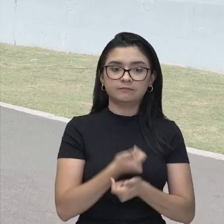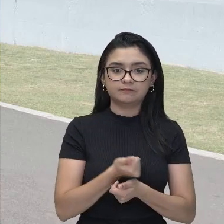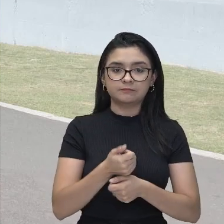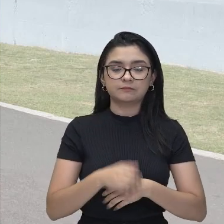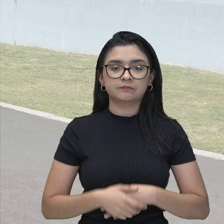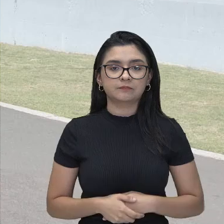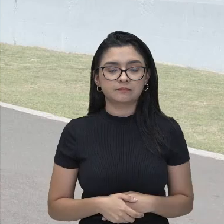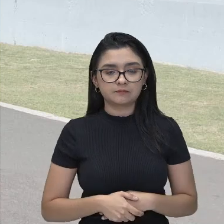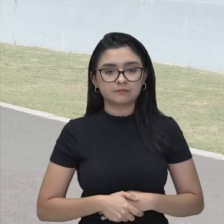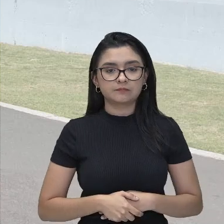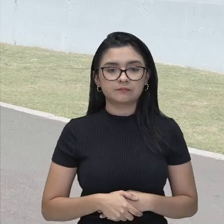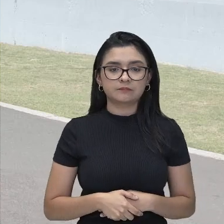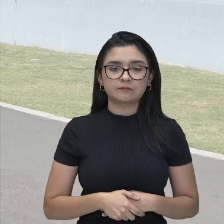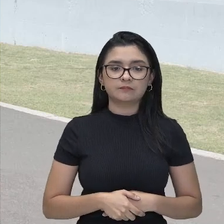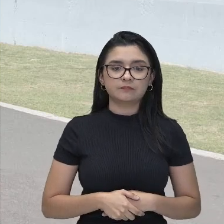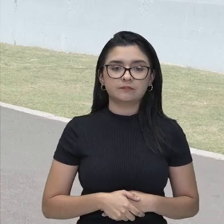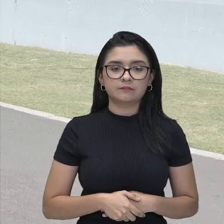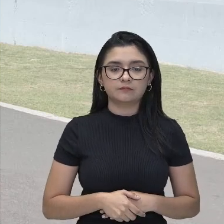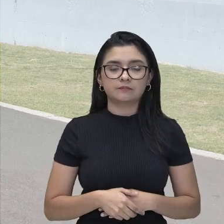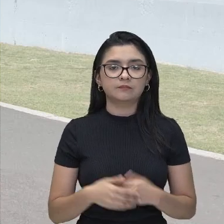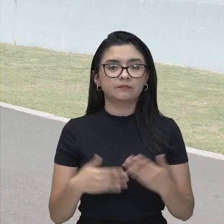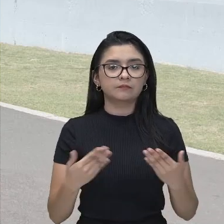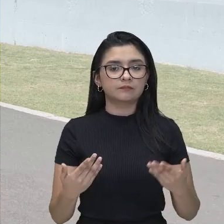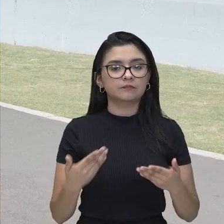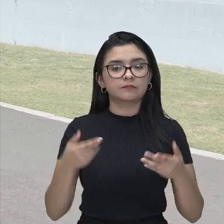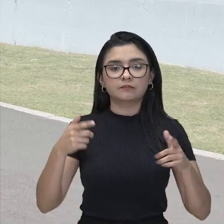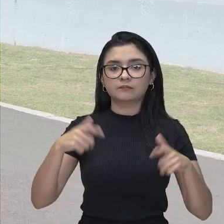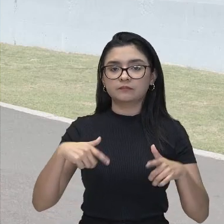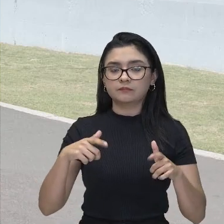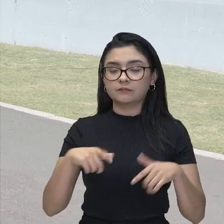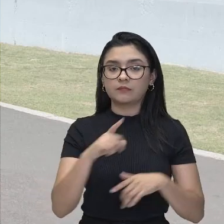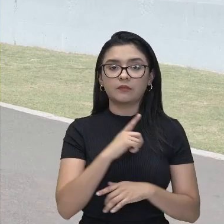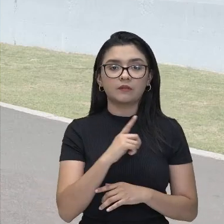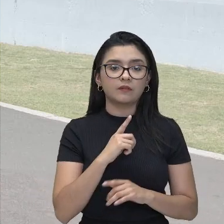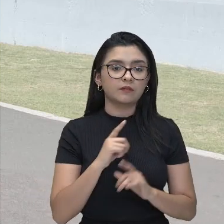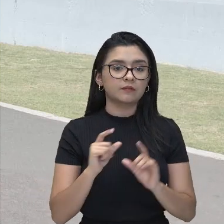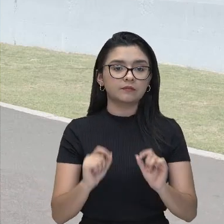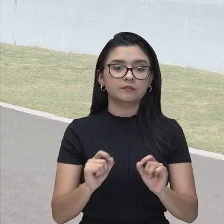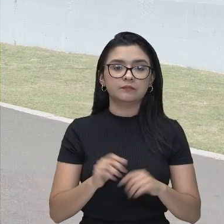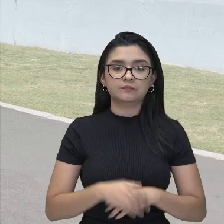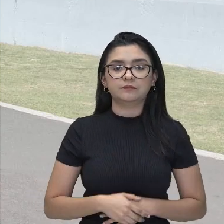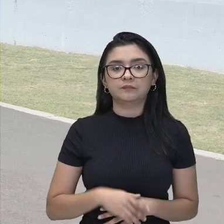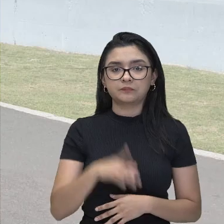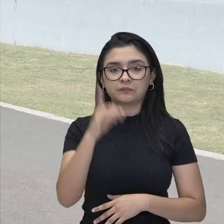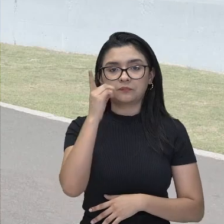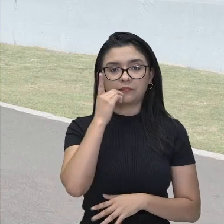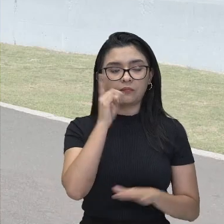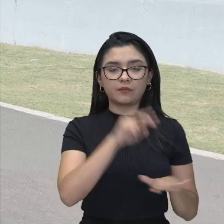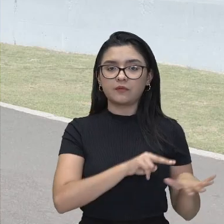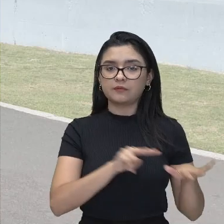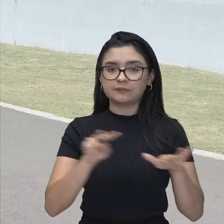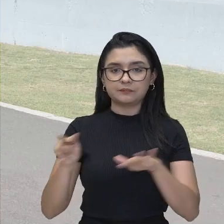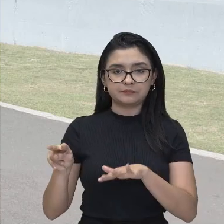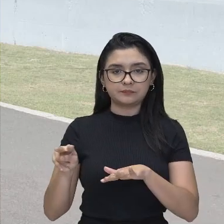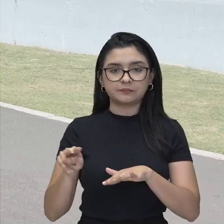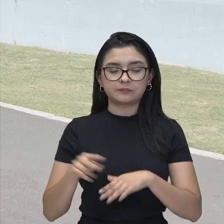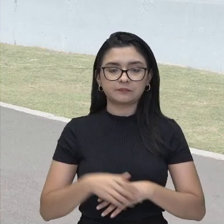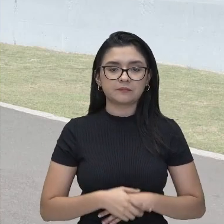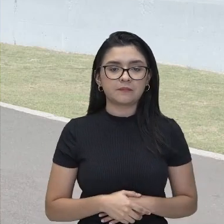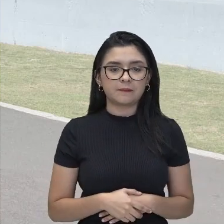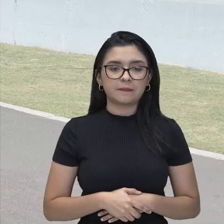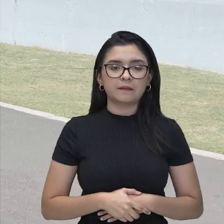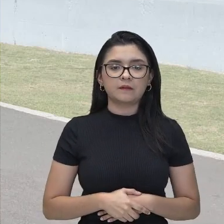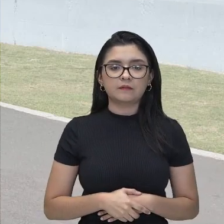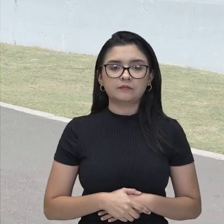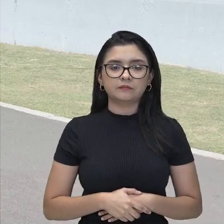panon no vamos audar aquí losas de Lao vamos